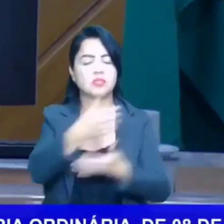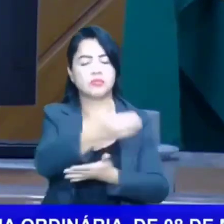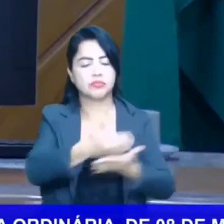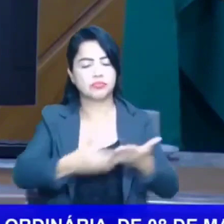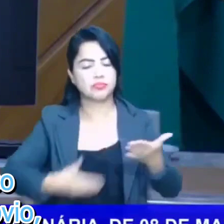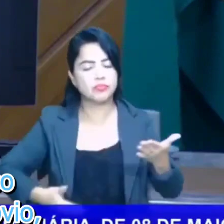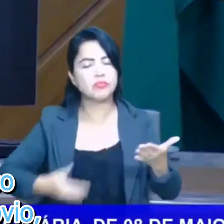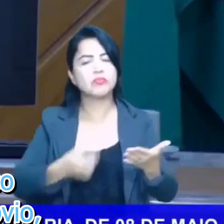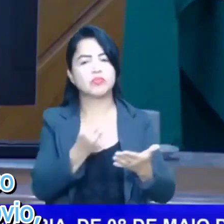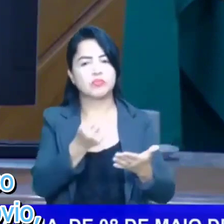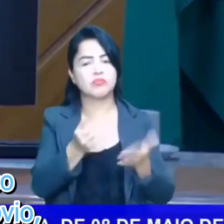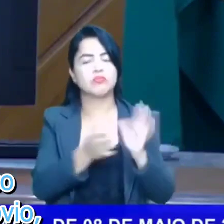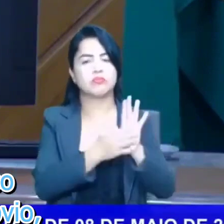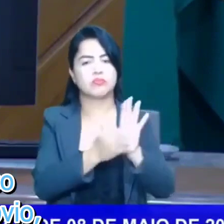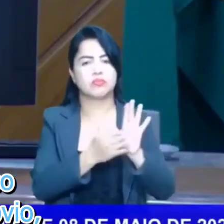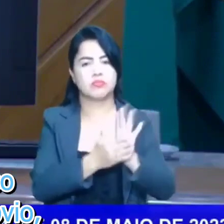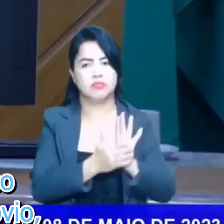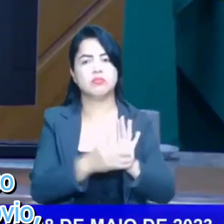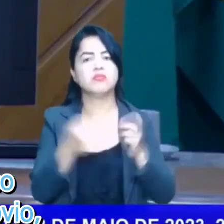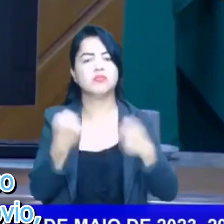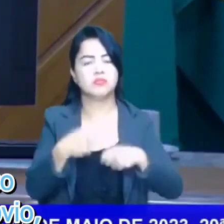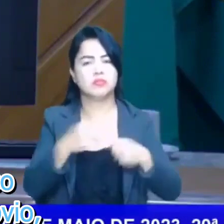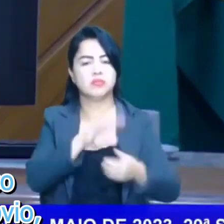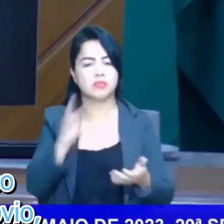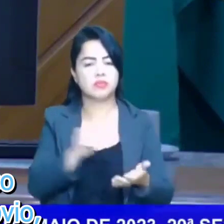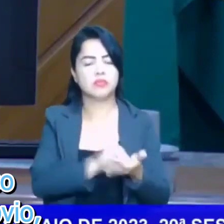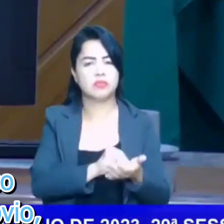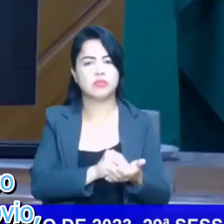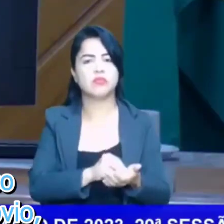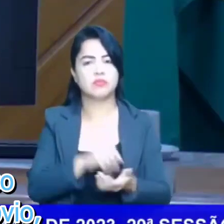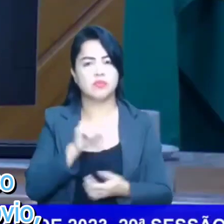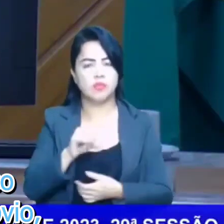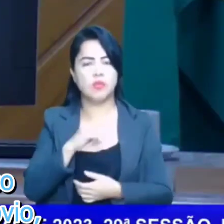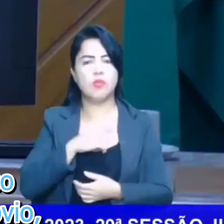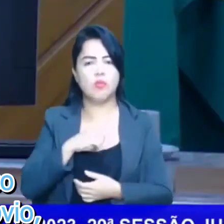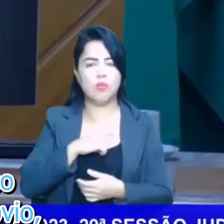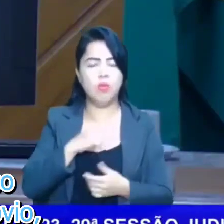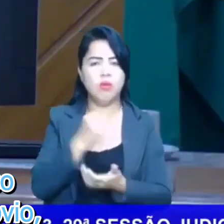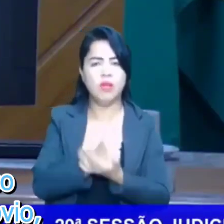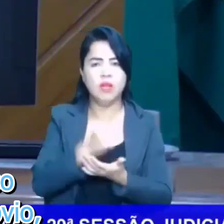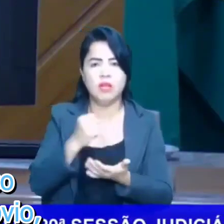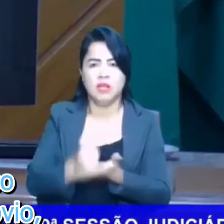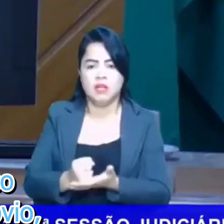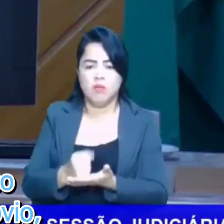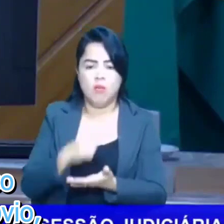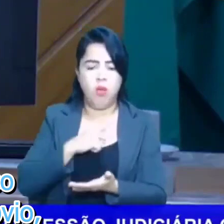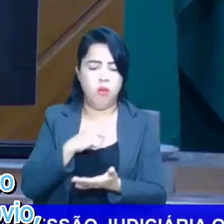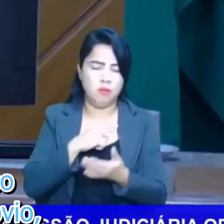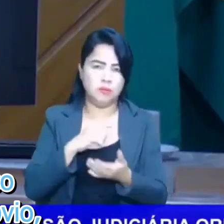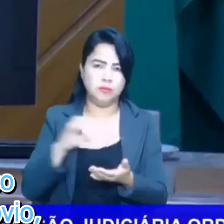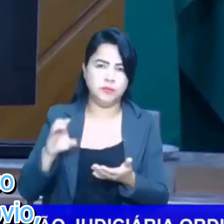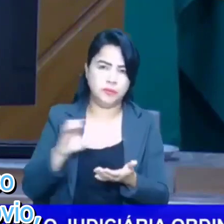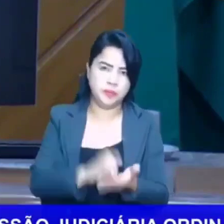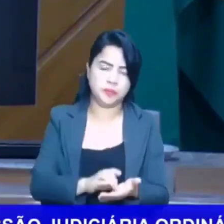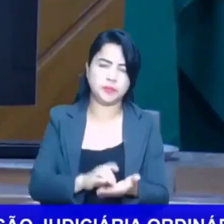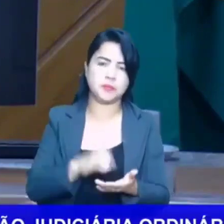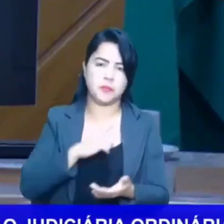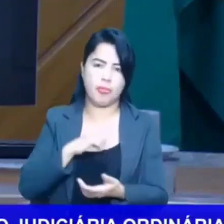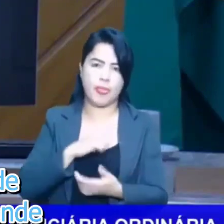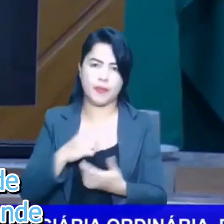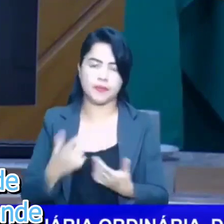contas. Então, o Ministério Público entende que, sim, caso haja contratação direta e gasto de despesa, por